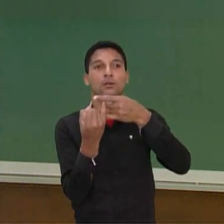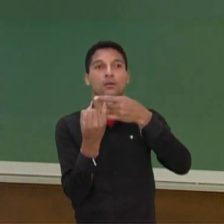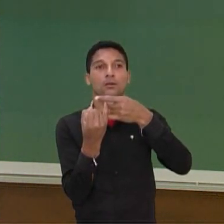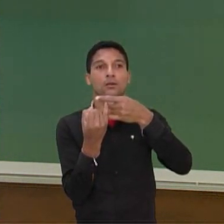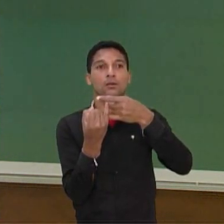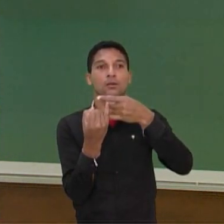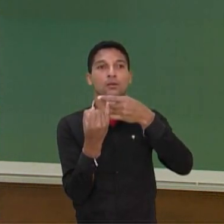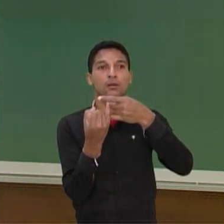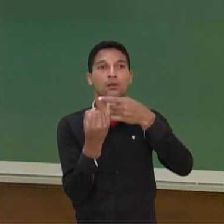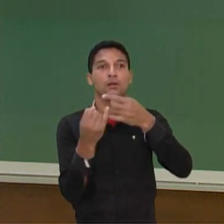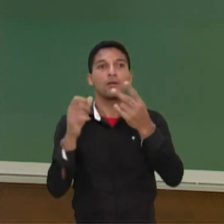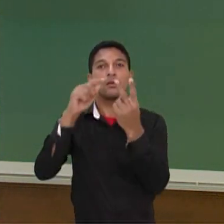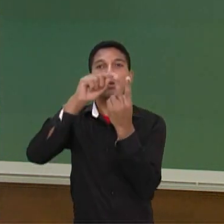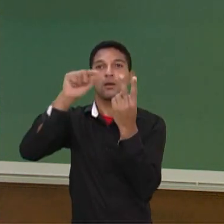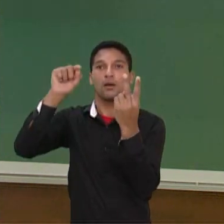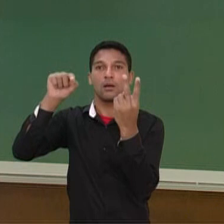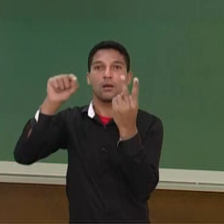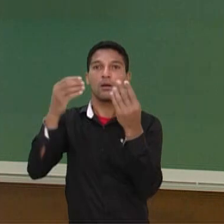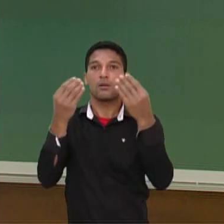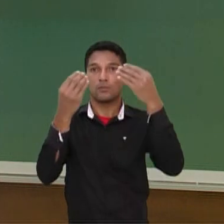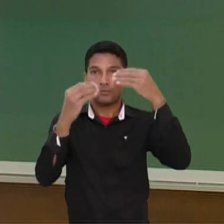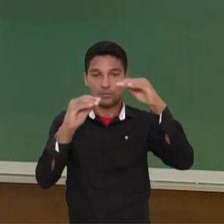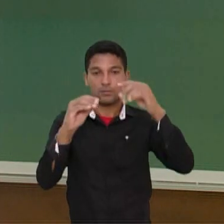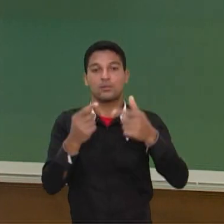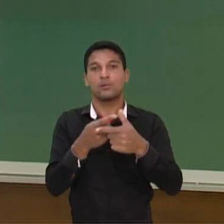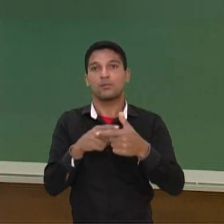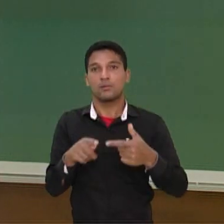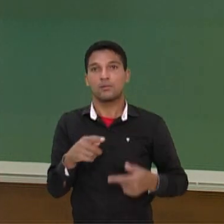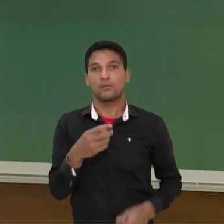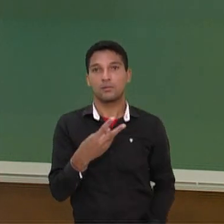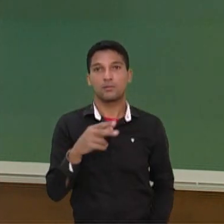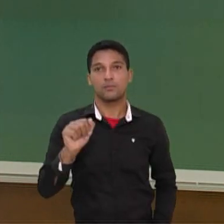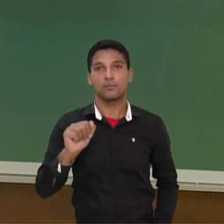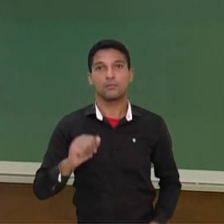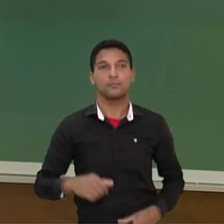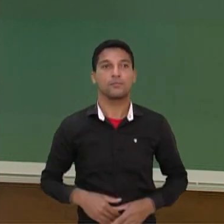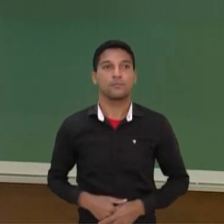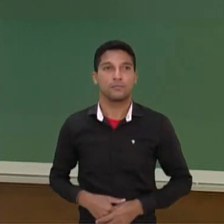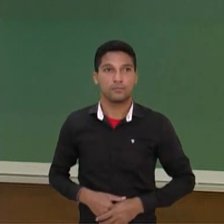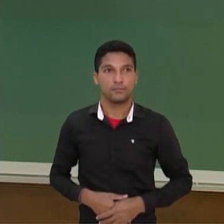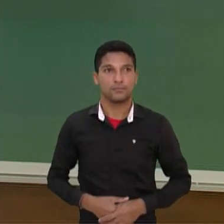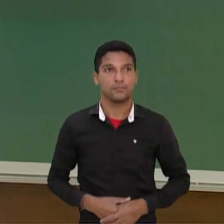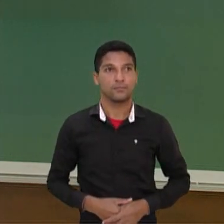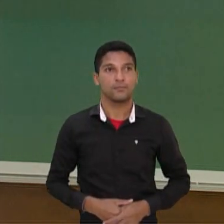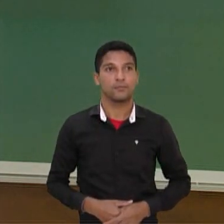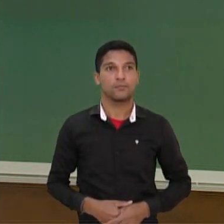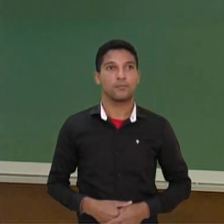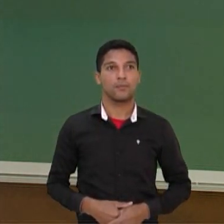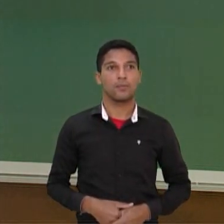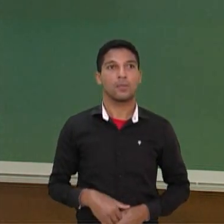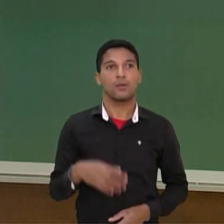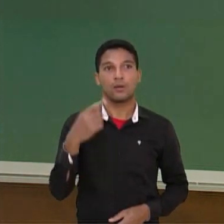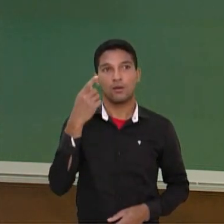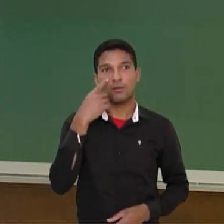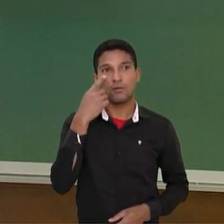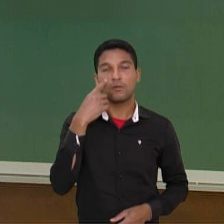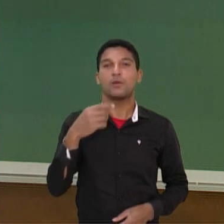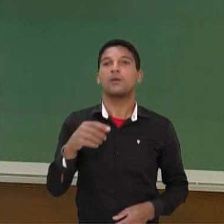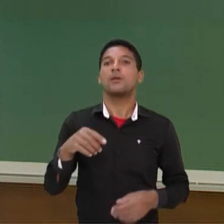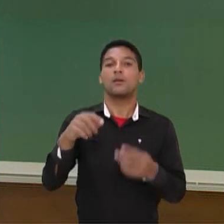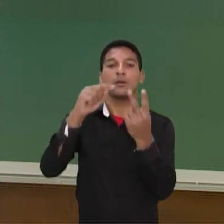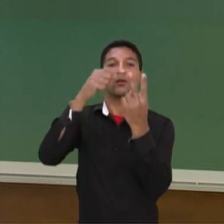fica 2 vezes 1. Resolvendo isso, o que vai acontecer? fica menos 4. Qual é a raiz de